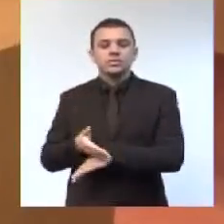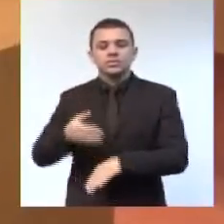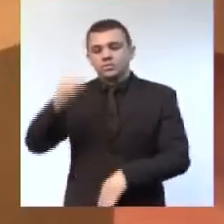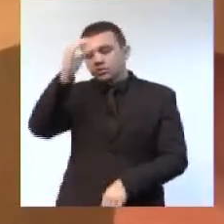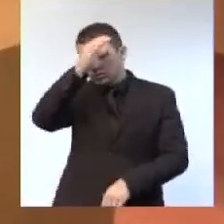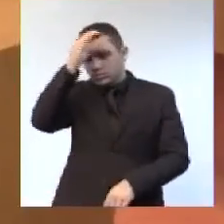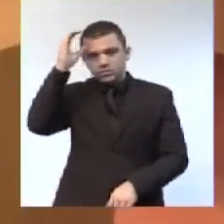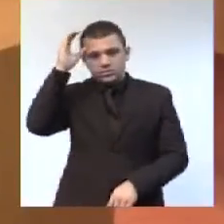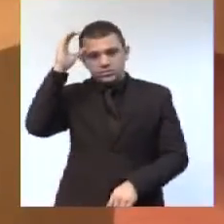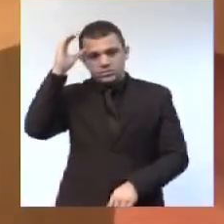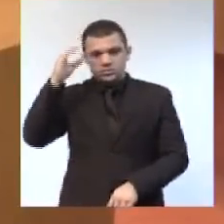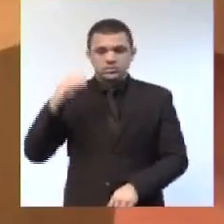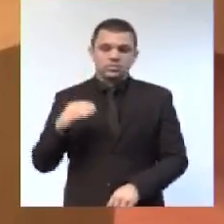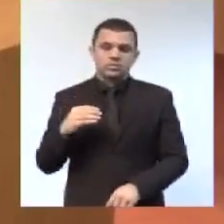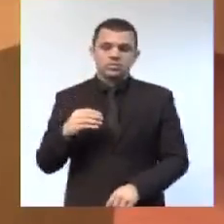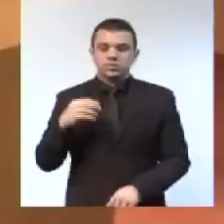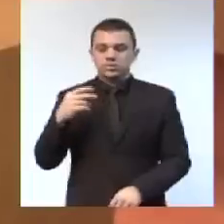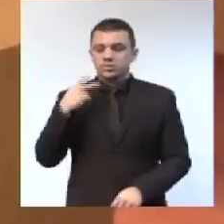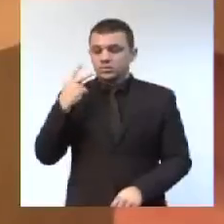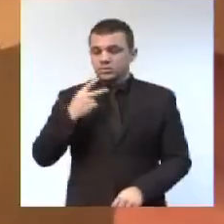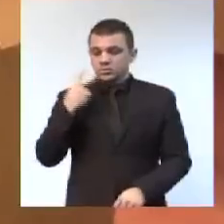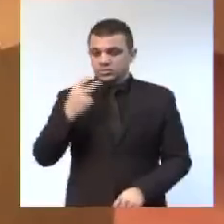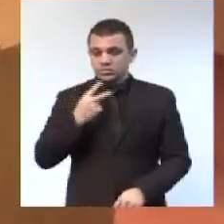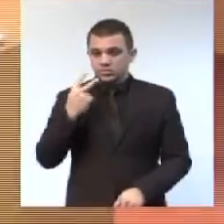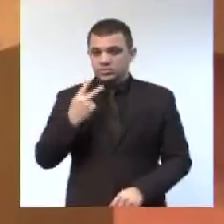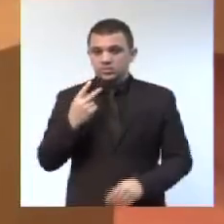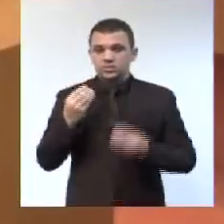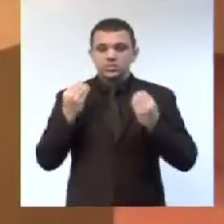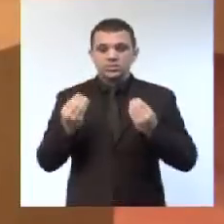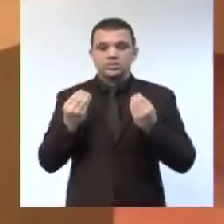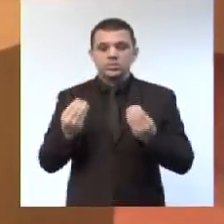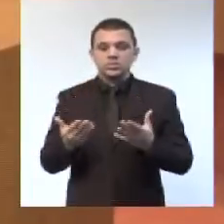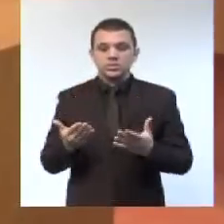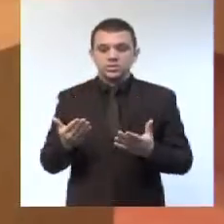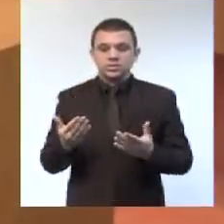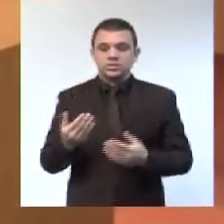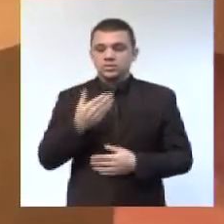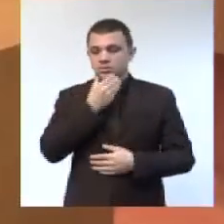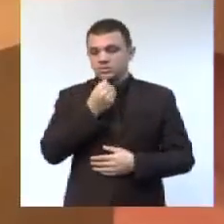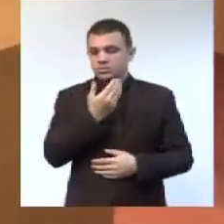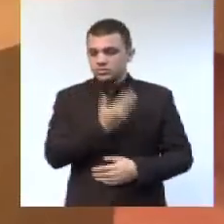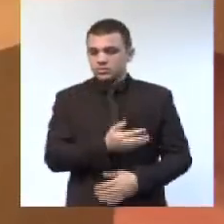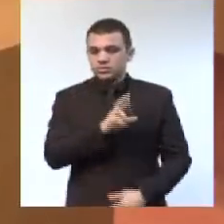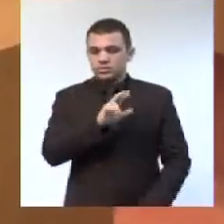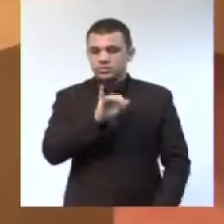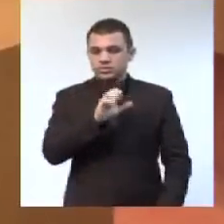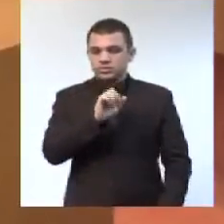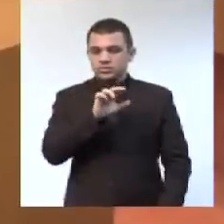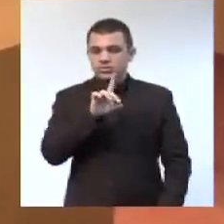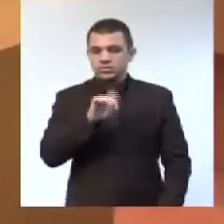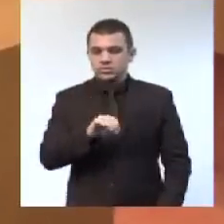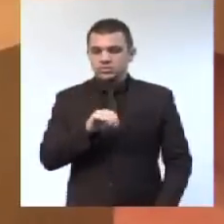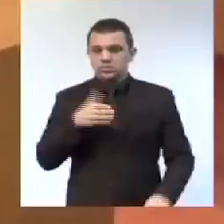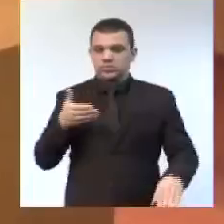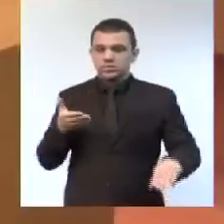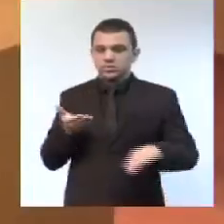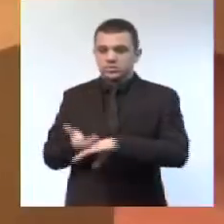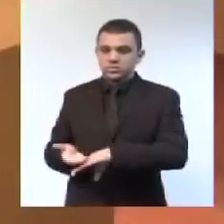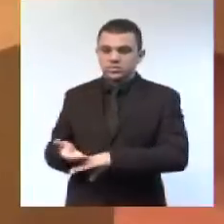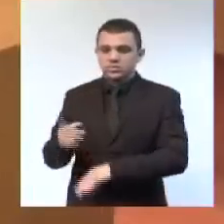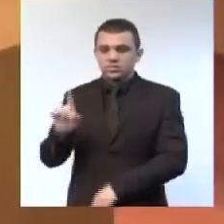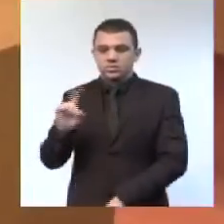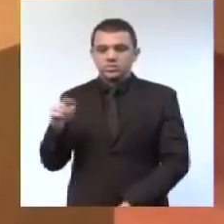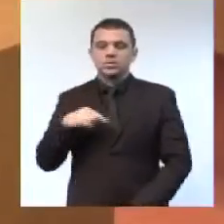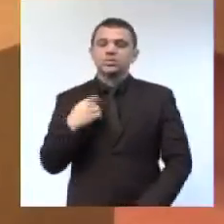para que o rolo compressor do deputado Ricardo não passasse por cima. E eu, com o deputado Carlos Braide, fomos até lá hipotecar o